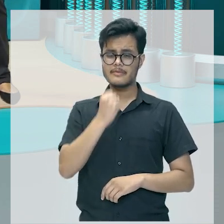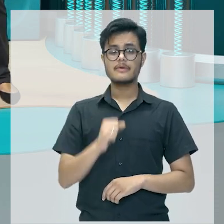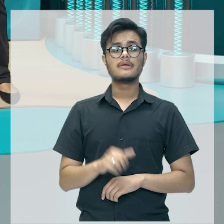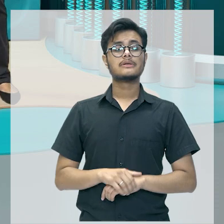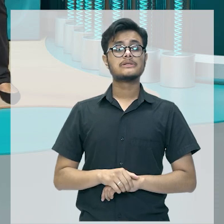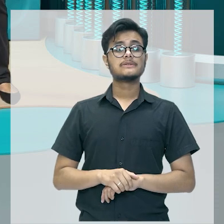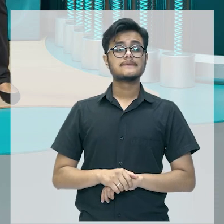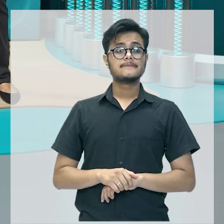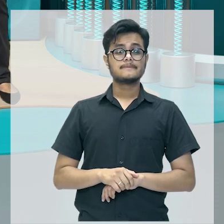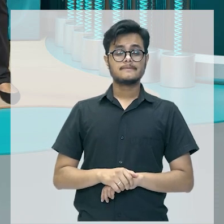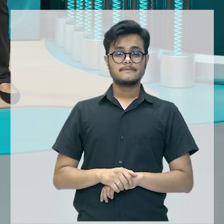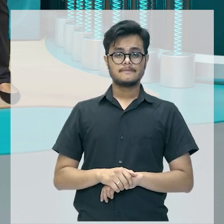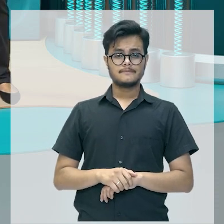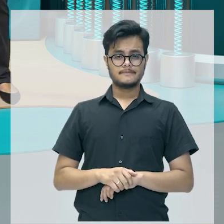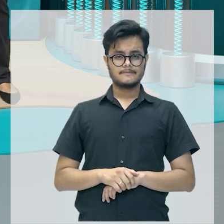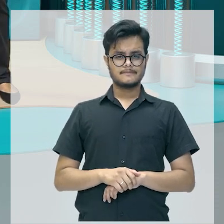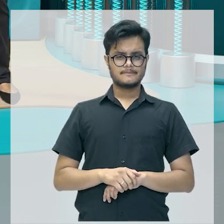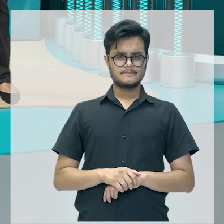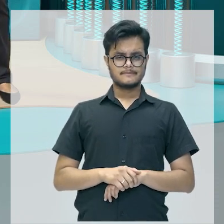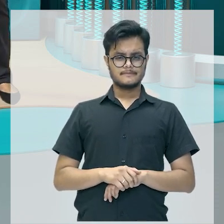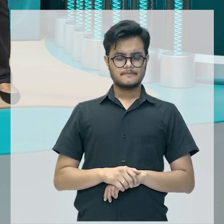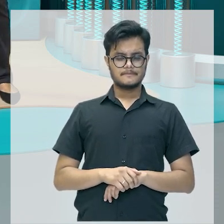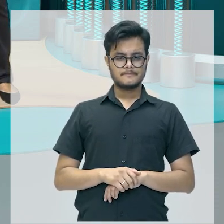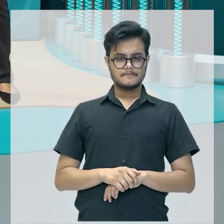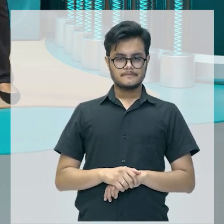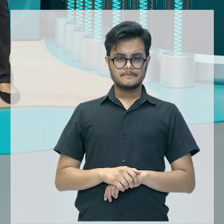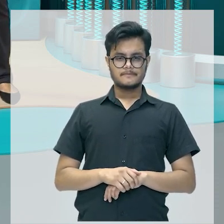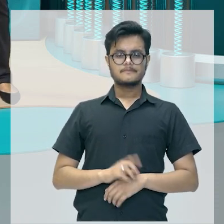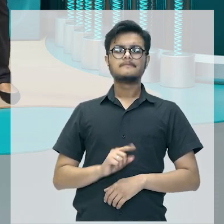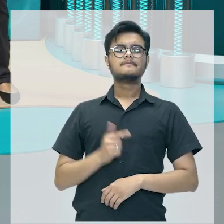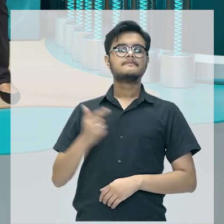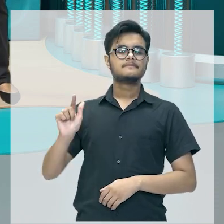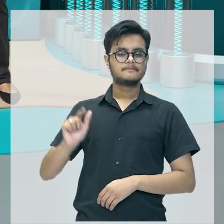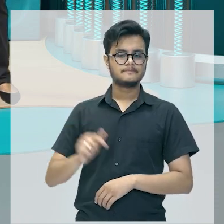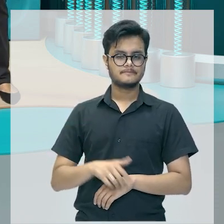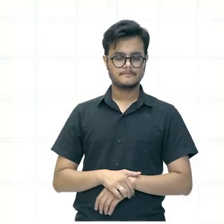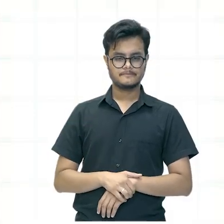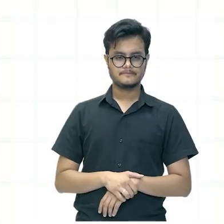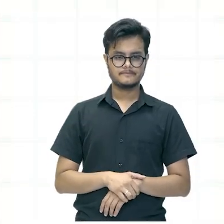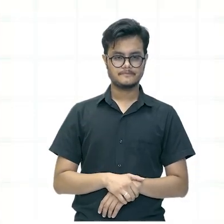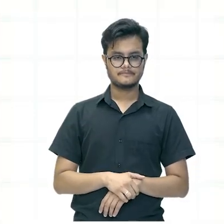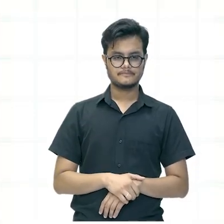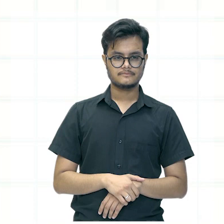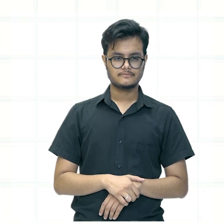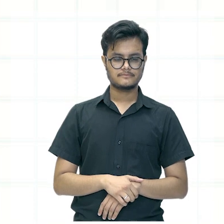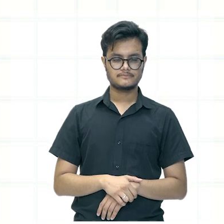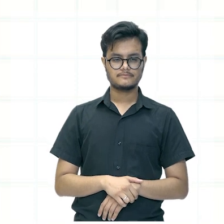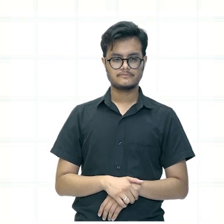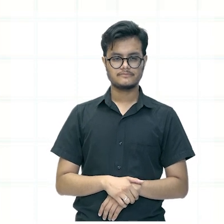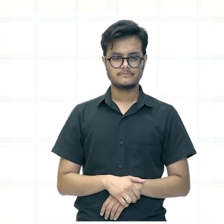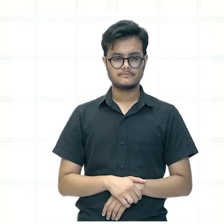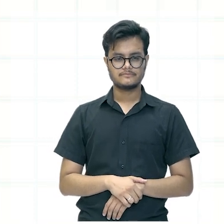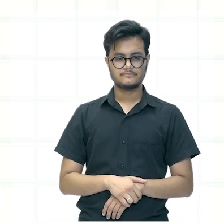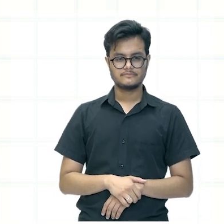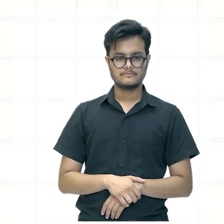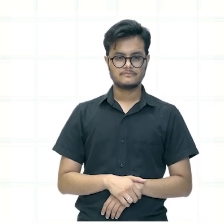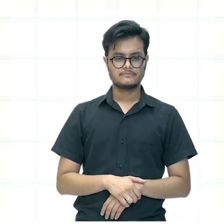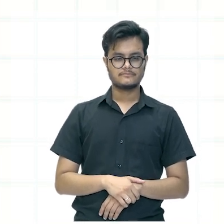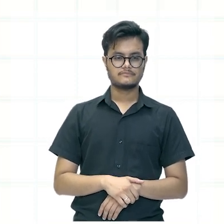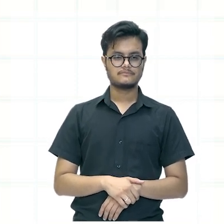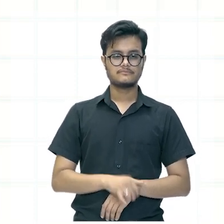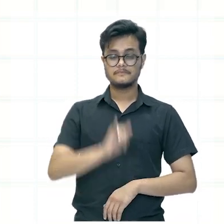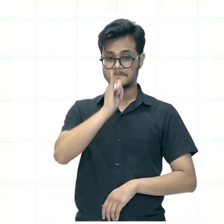singular. E vamos ver mais um outro último detalhe sobre este artigo indefinido. Então, quando o som da letra H